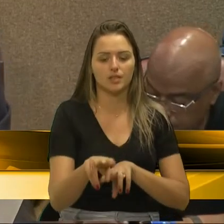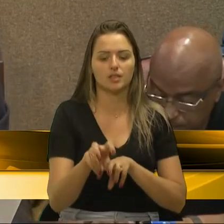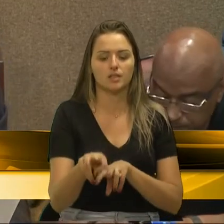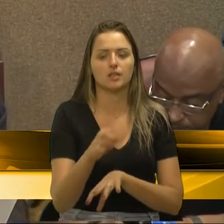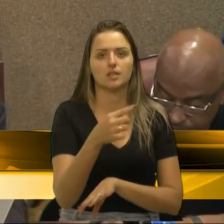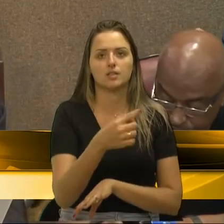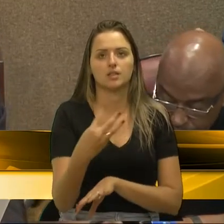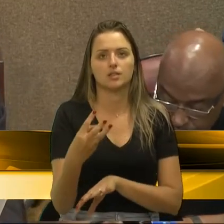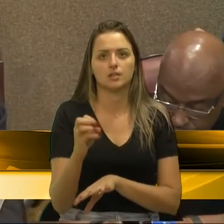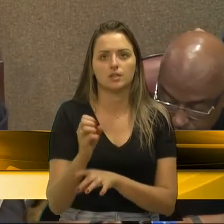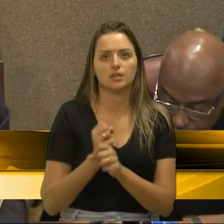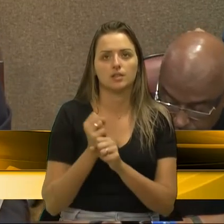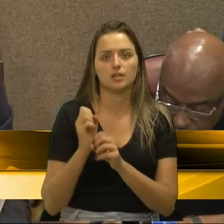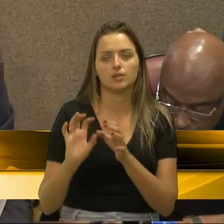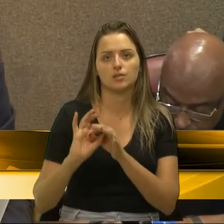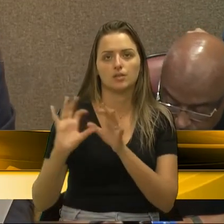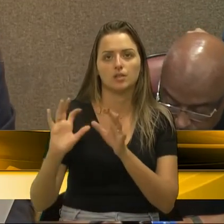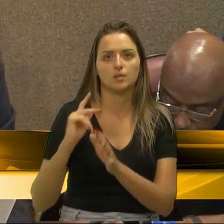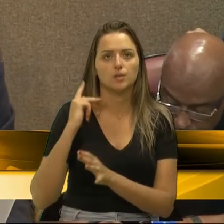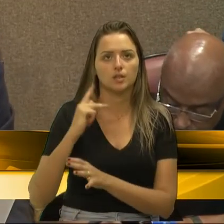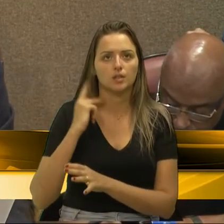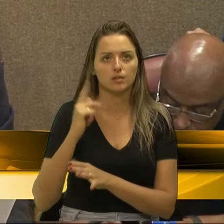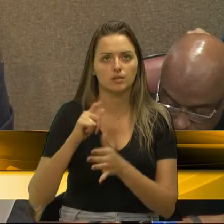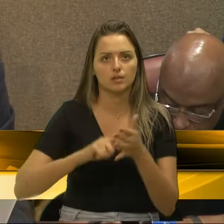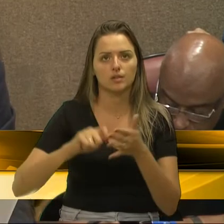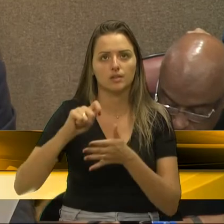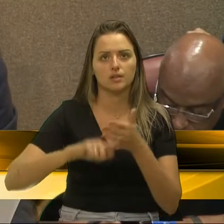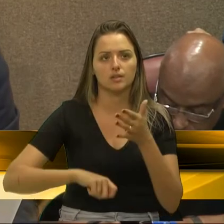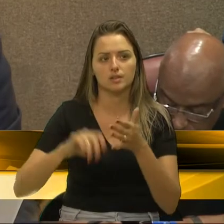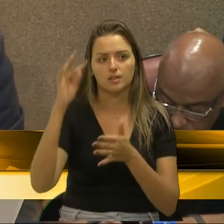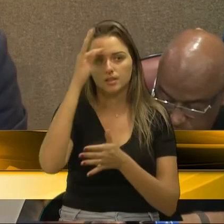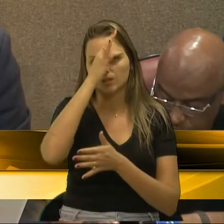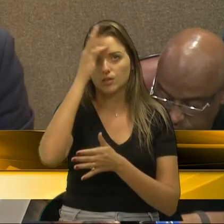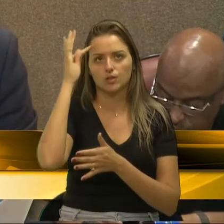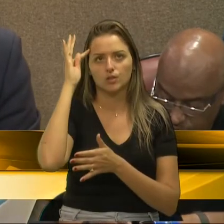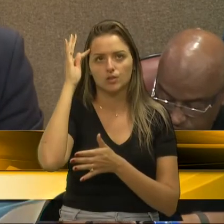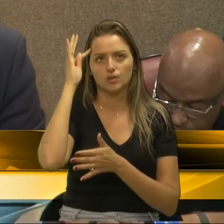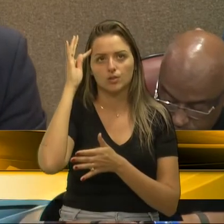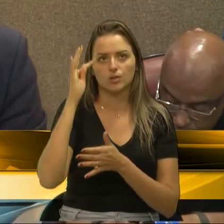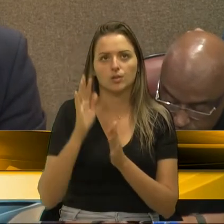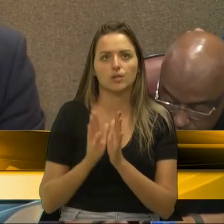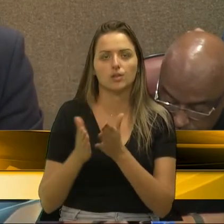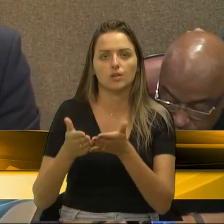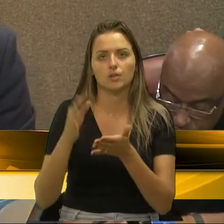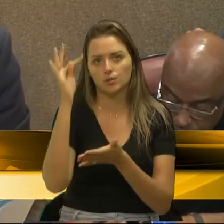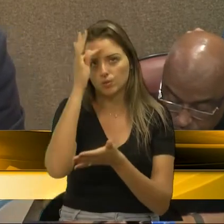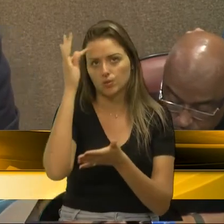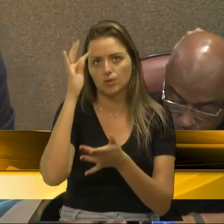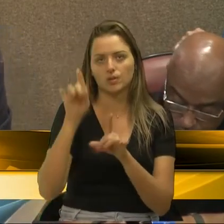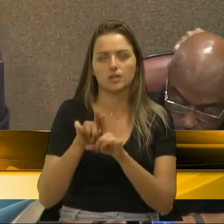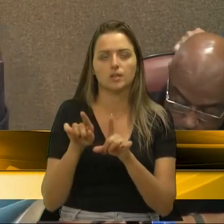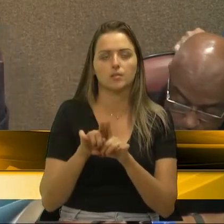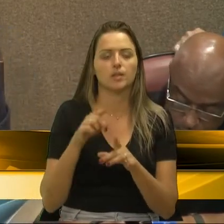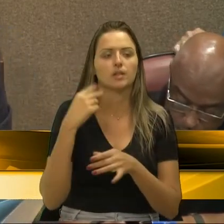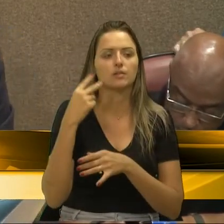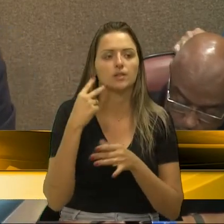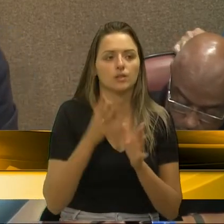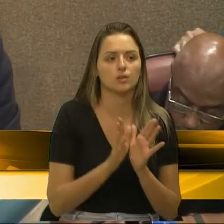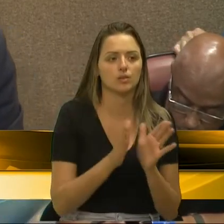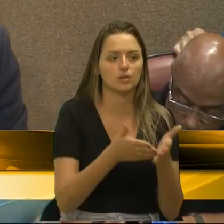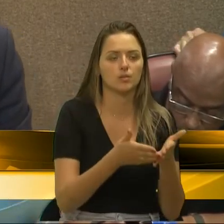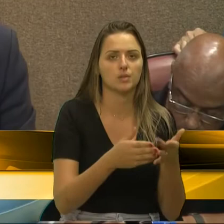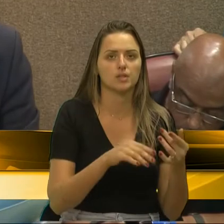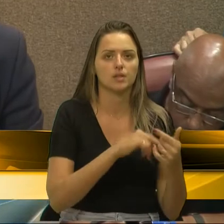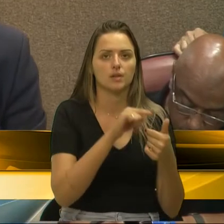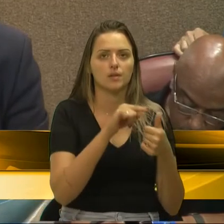130 da emancipação política. Assinam Gustavo Toigo, presidente da comissão e relator da matéria, e os demais membros da comissão,